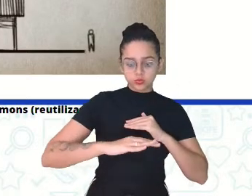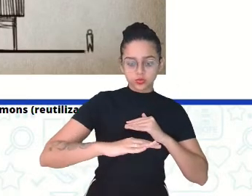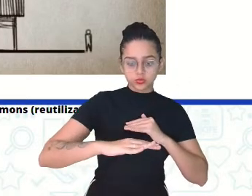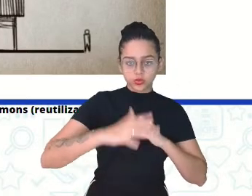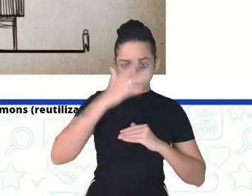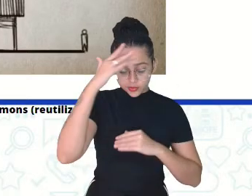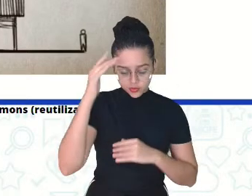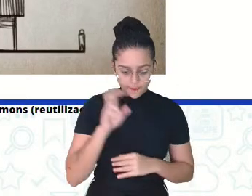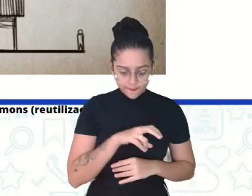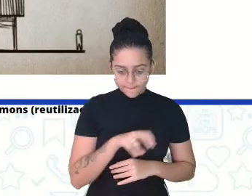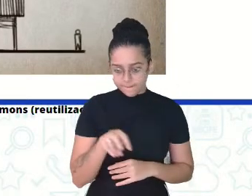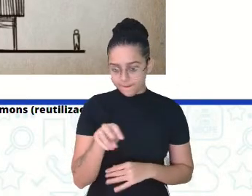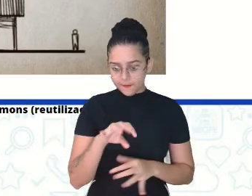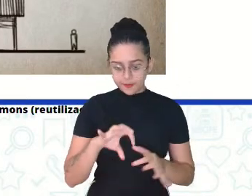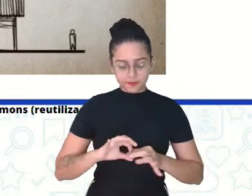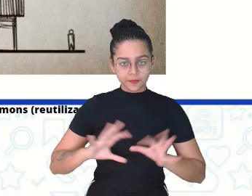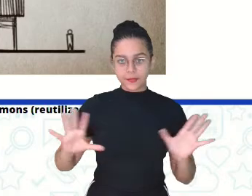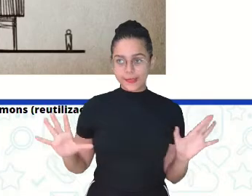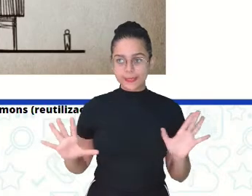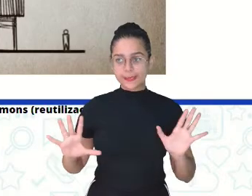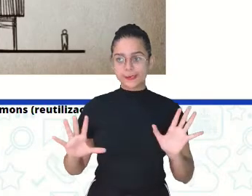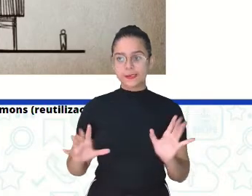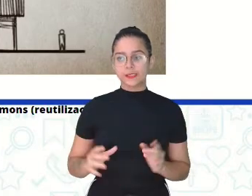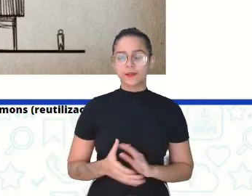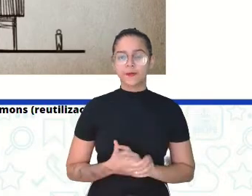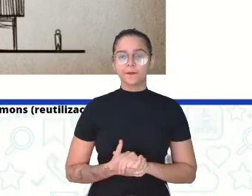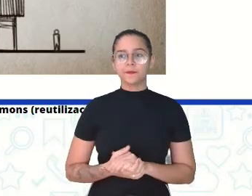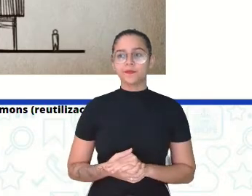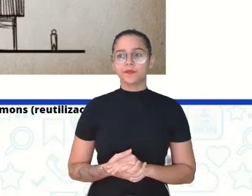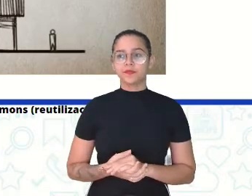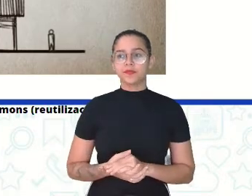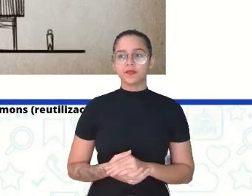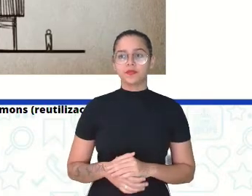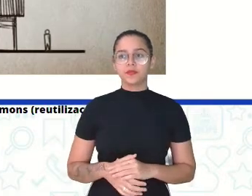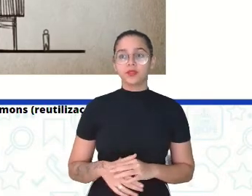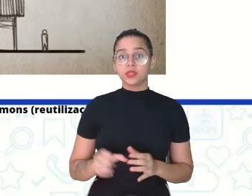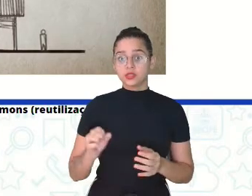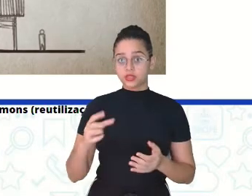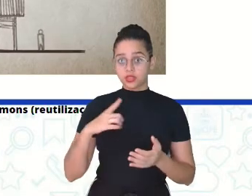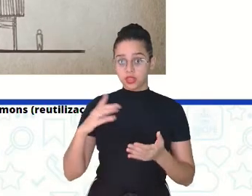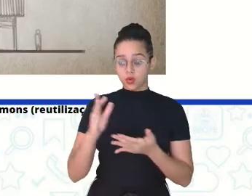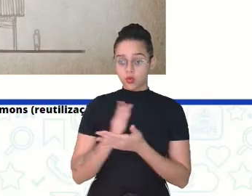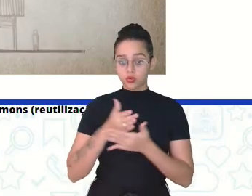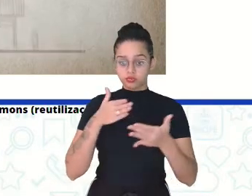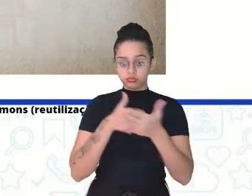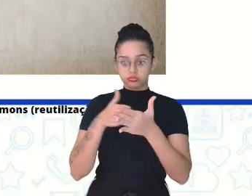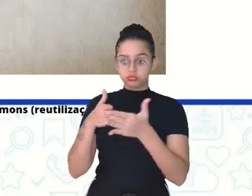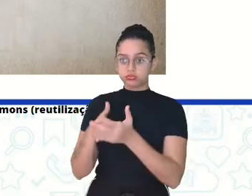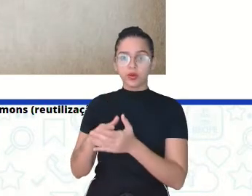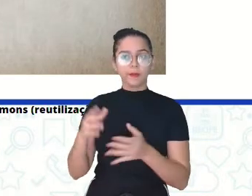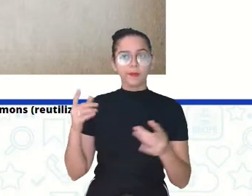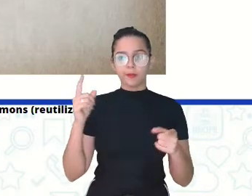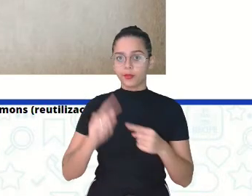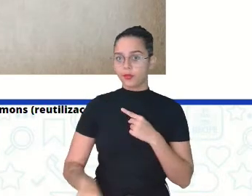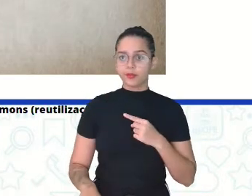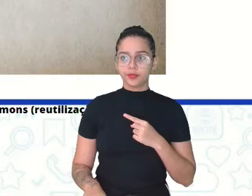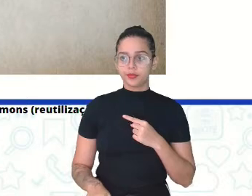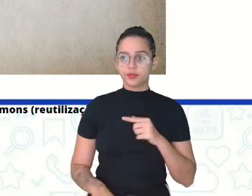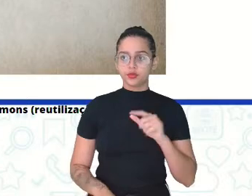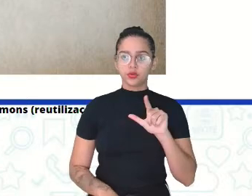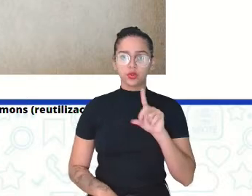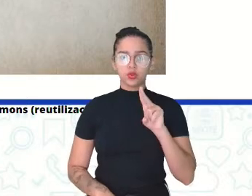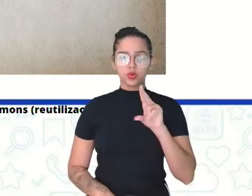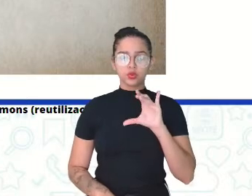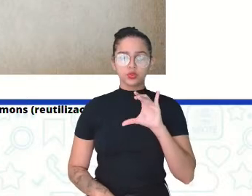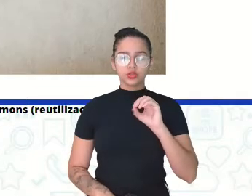de pedestres. Grades e muros que impeçam o acesso das pessoas à área térrea são proibidos. Lúcio Costa